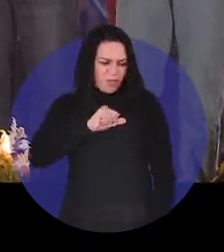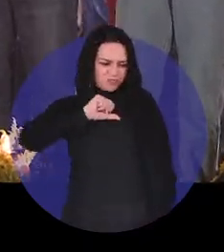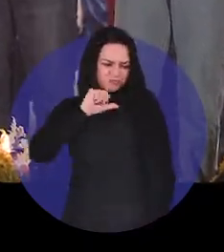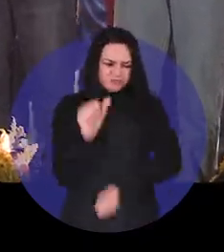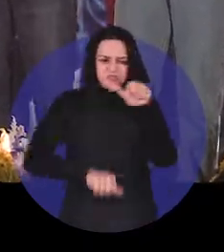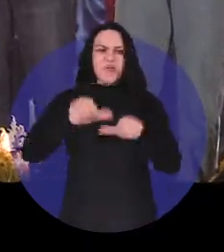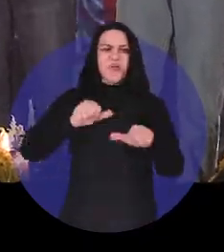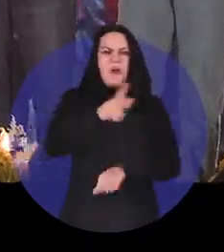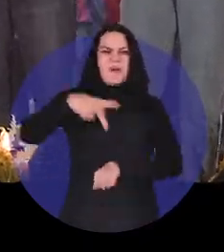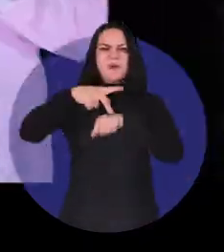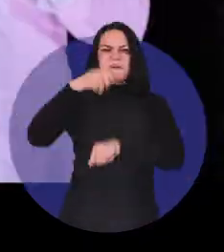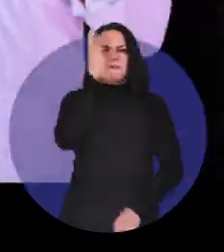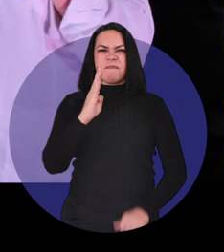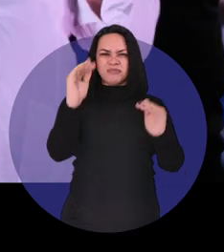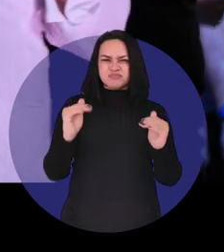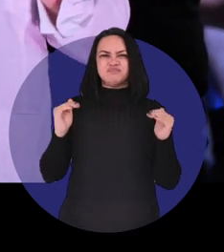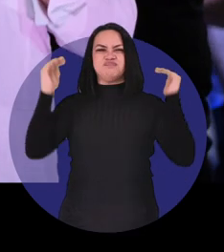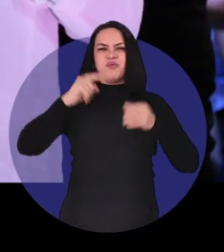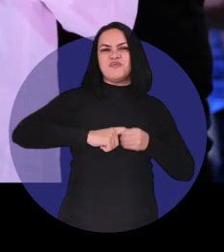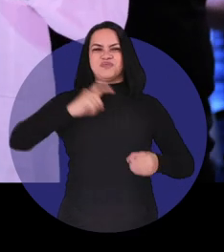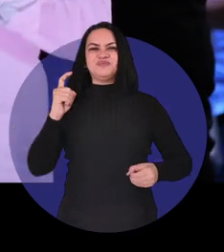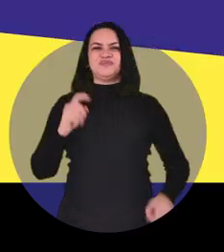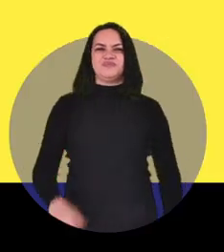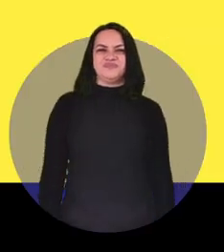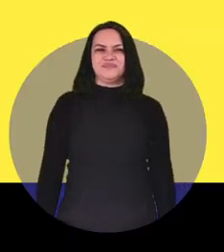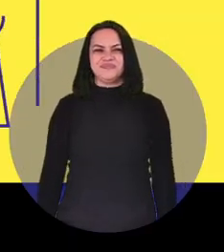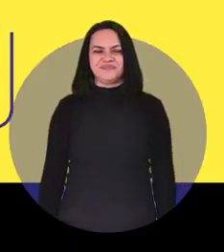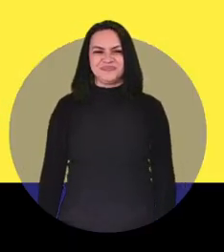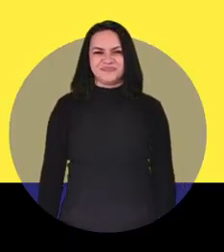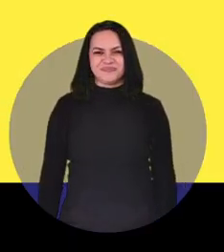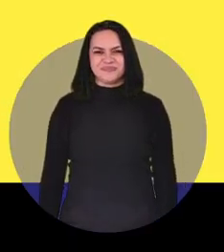e transformar esse país soberano e independente.